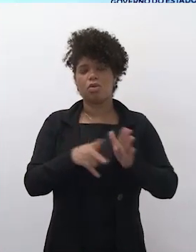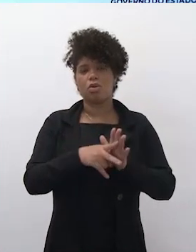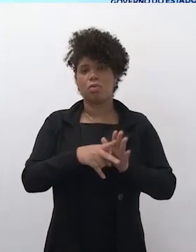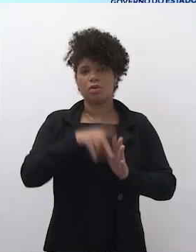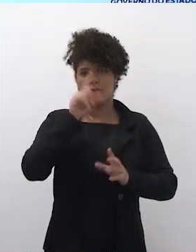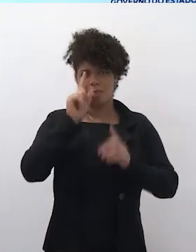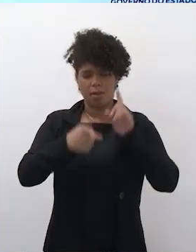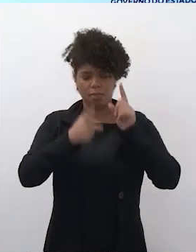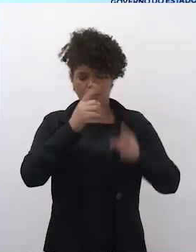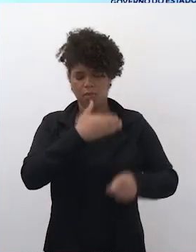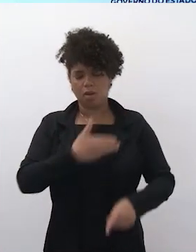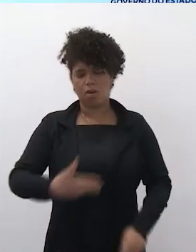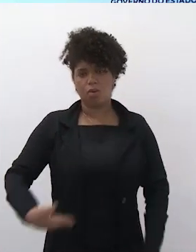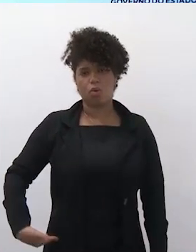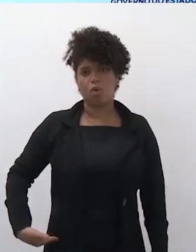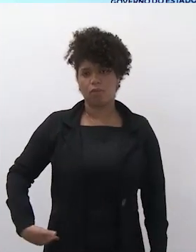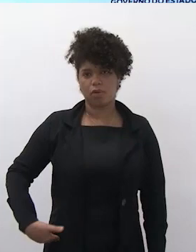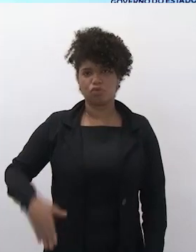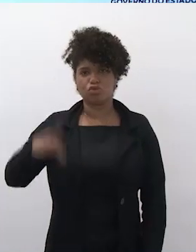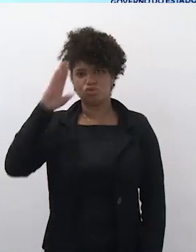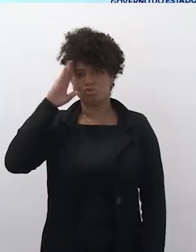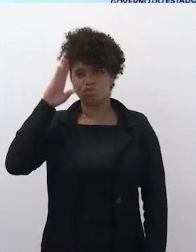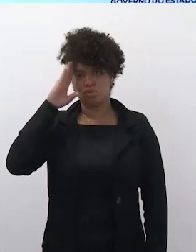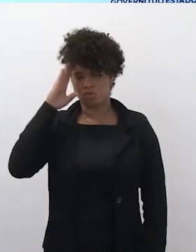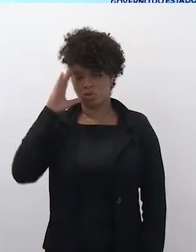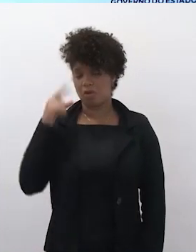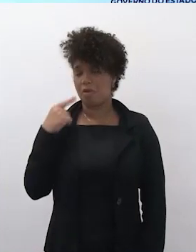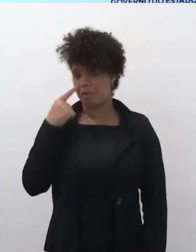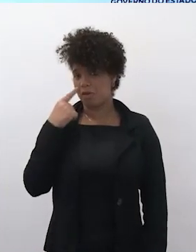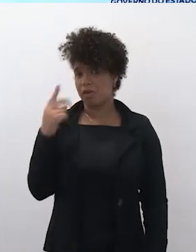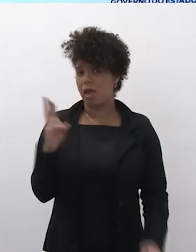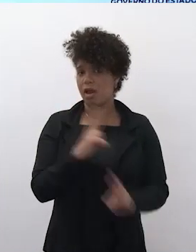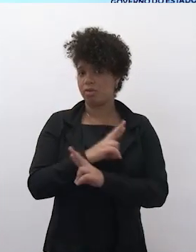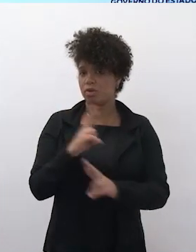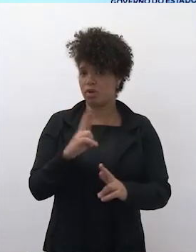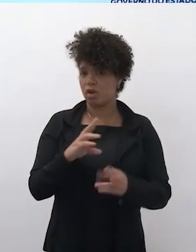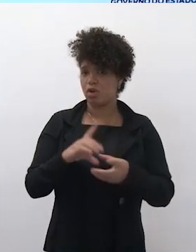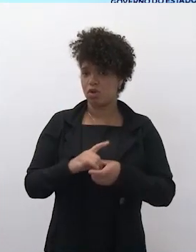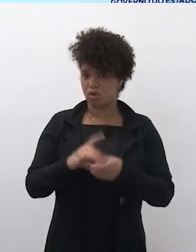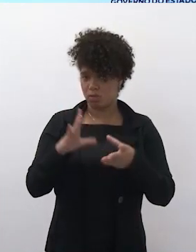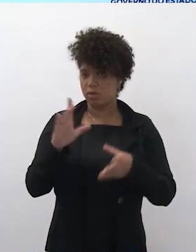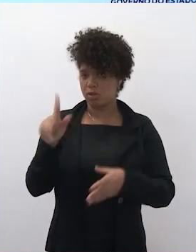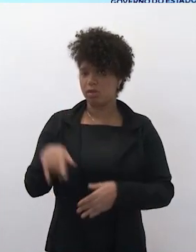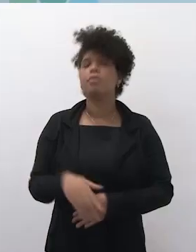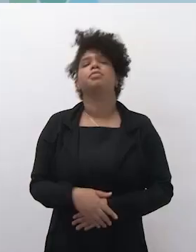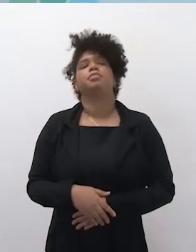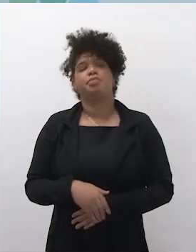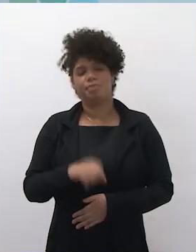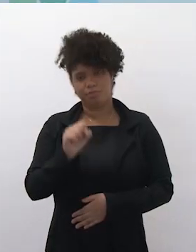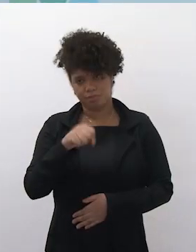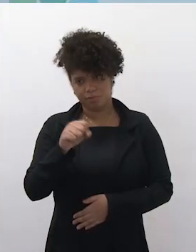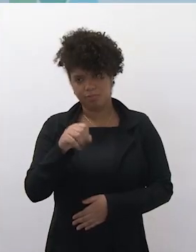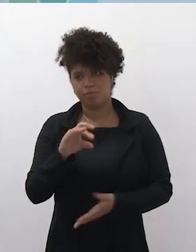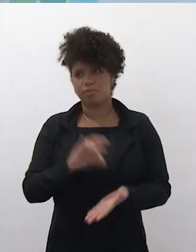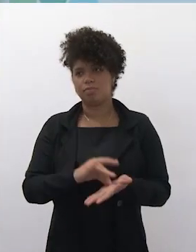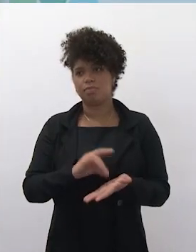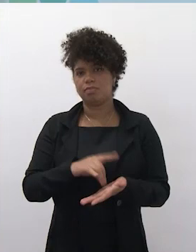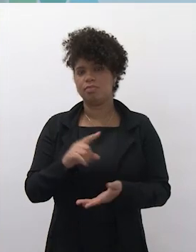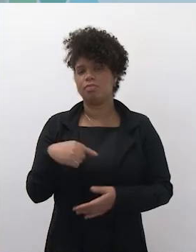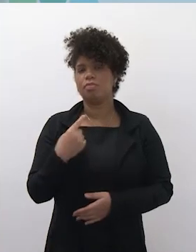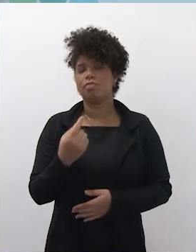cidadania tem uma relação ali muito próxima com a democracia. Sim, então, a gente, para falar de democracia, pelo